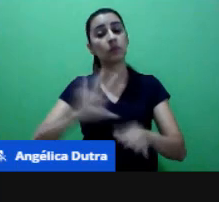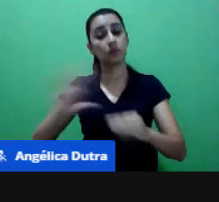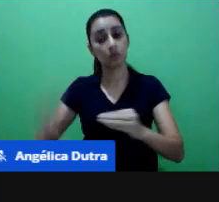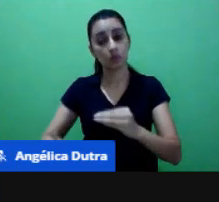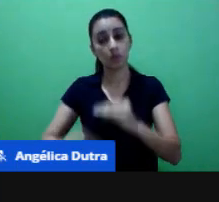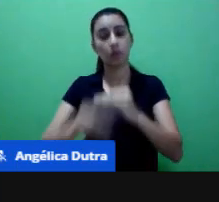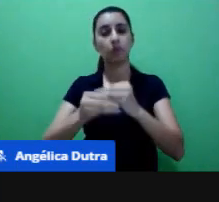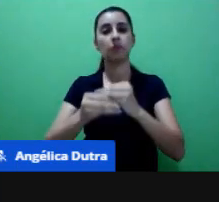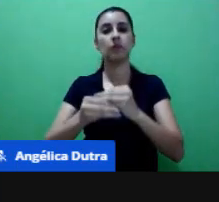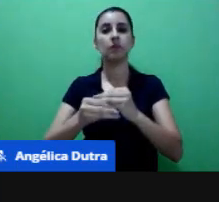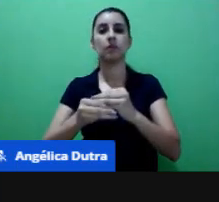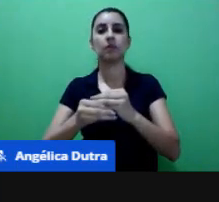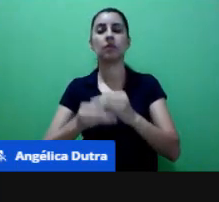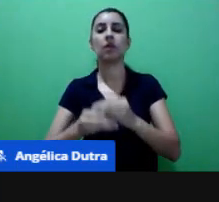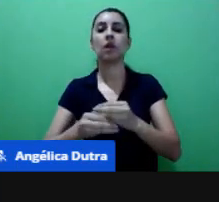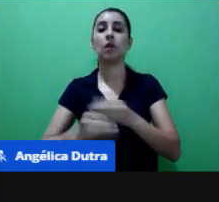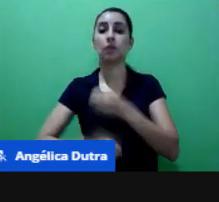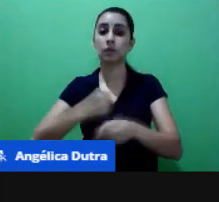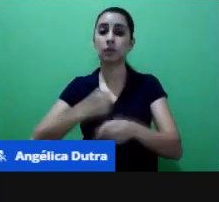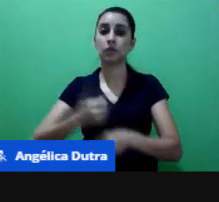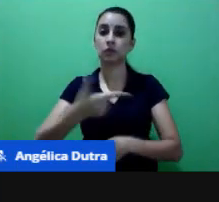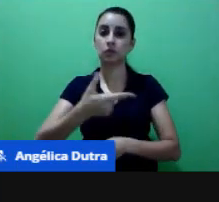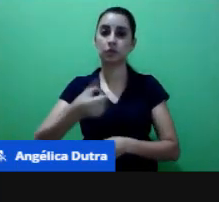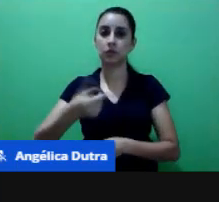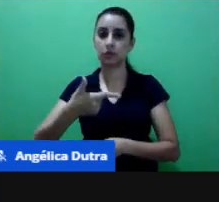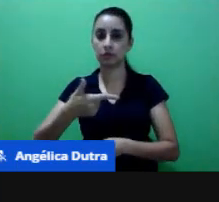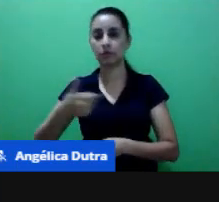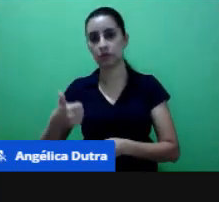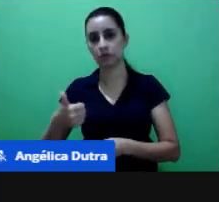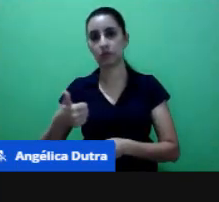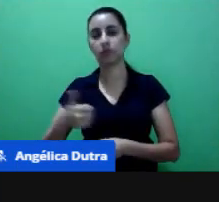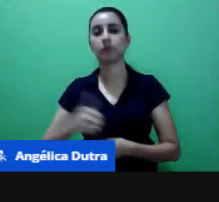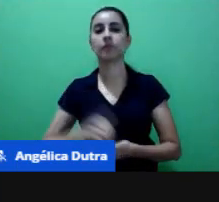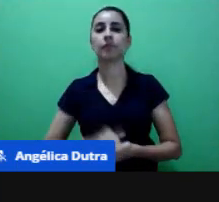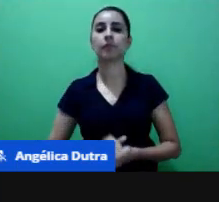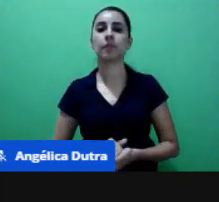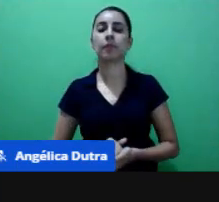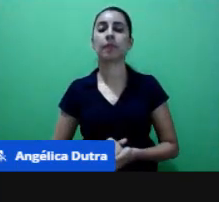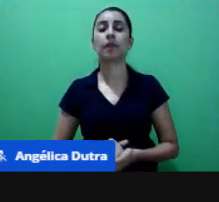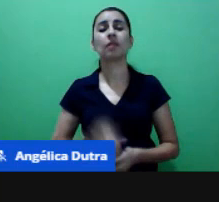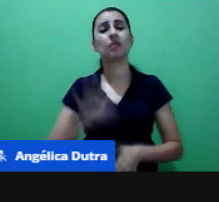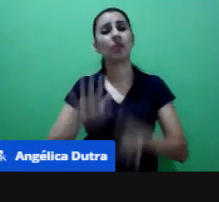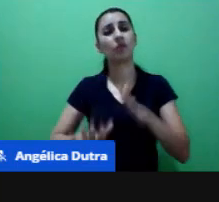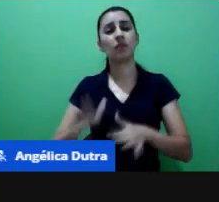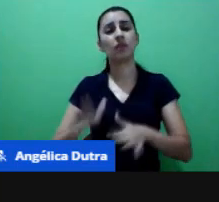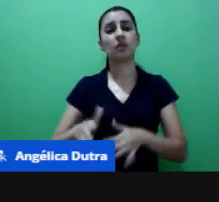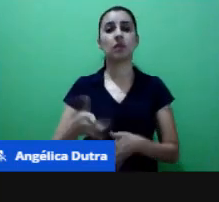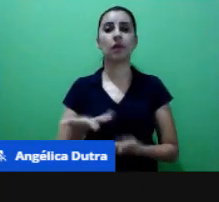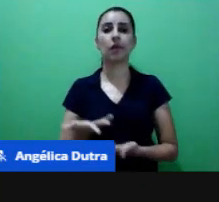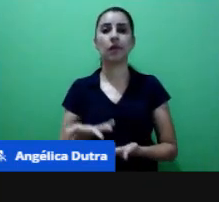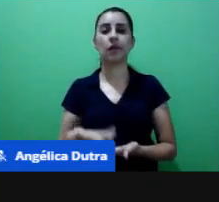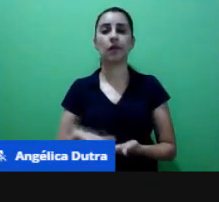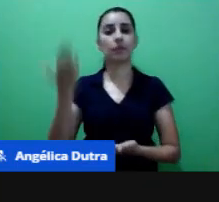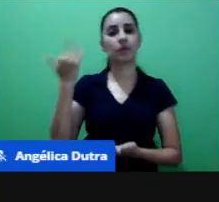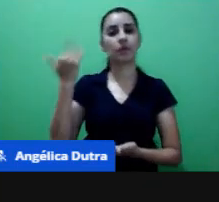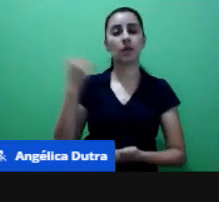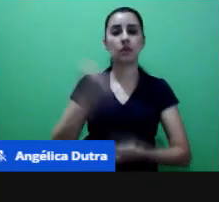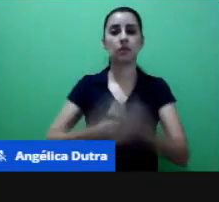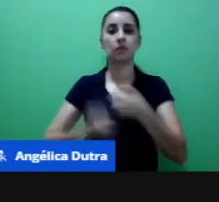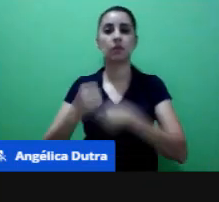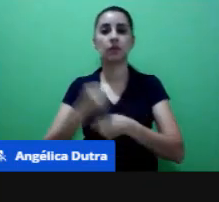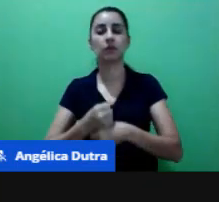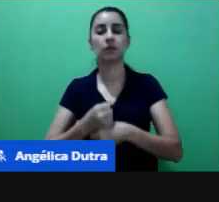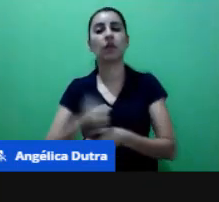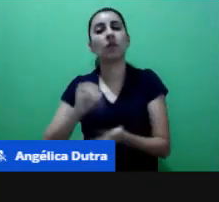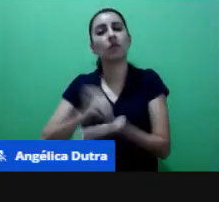2020, complementando as questões que, de repente, pode ter ficado aí para trás, você, enquanto professor, enquanto